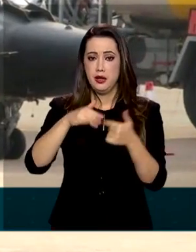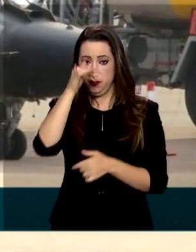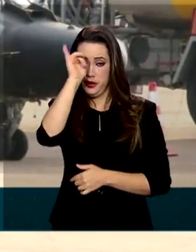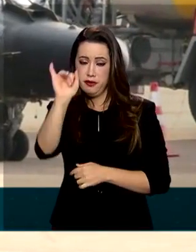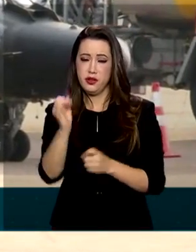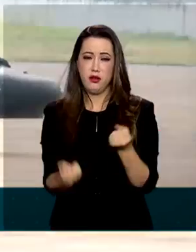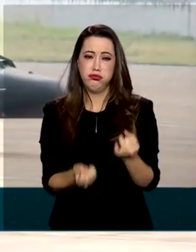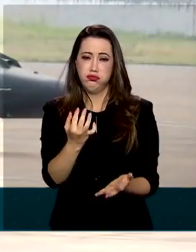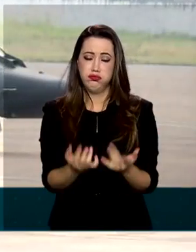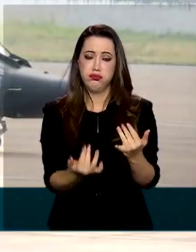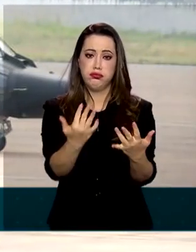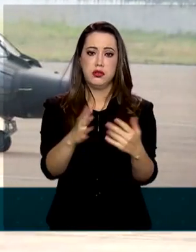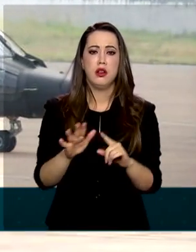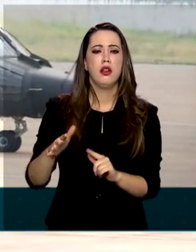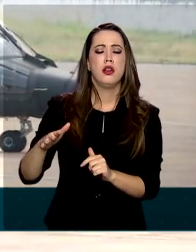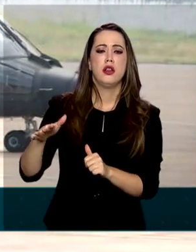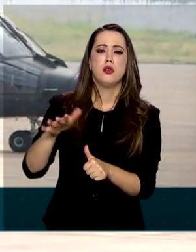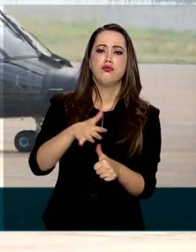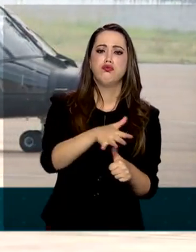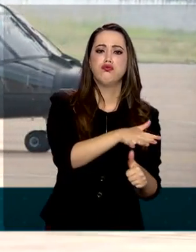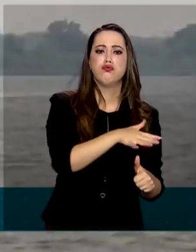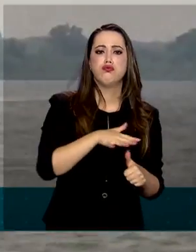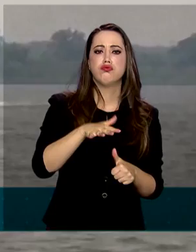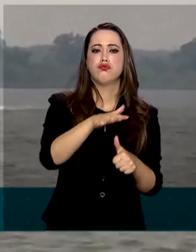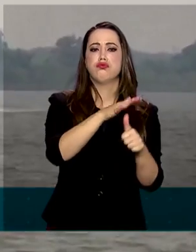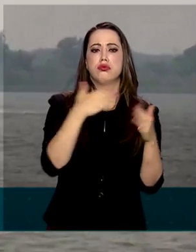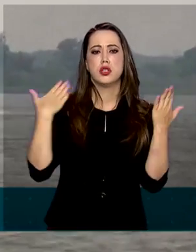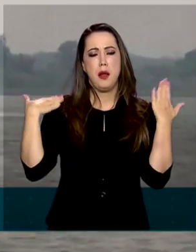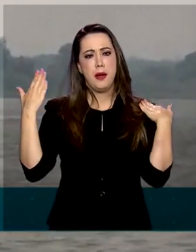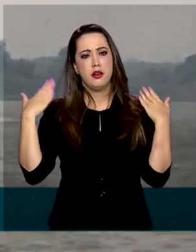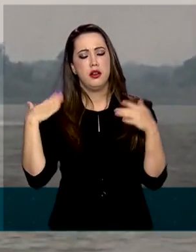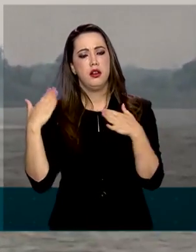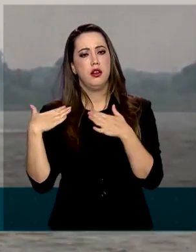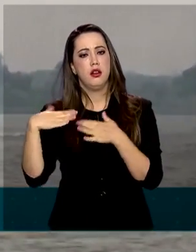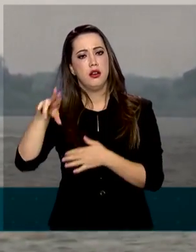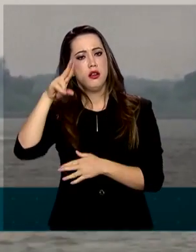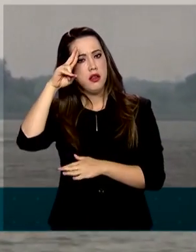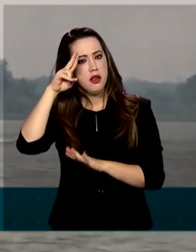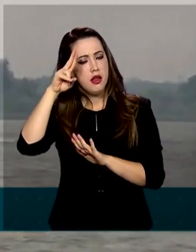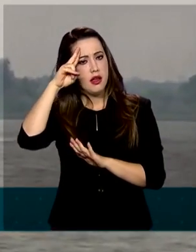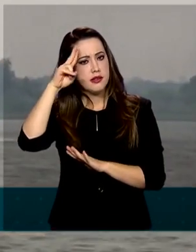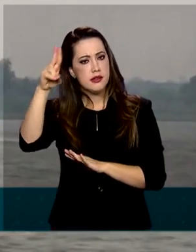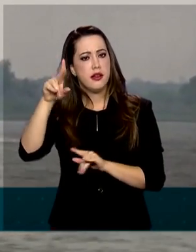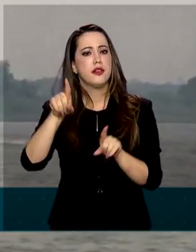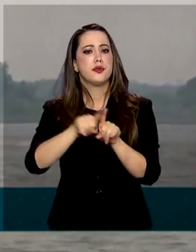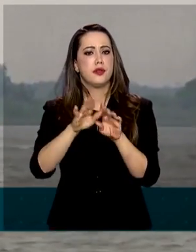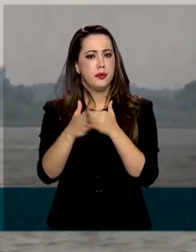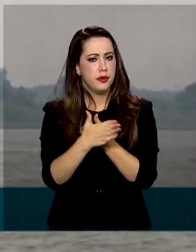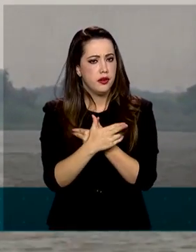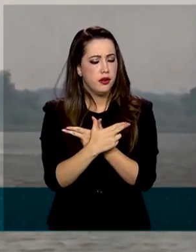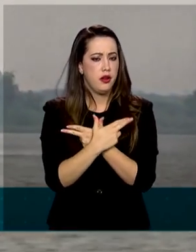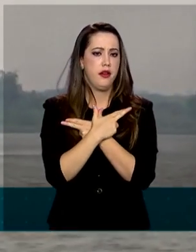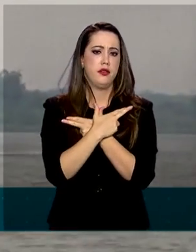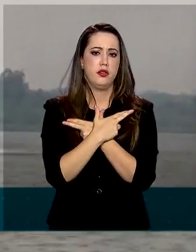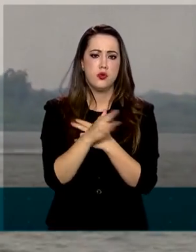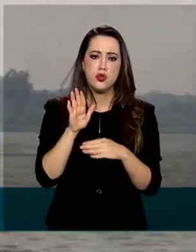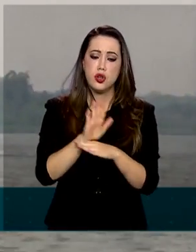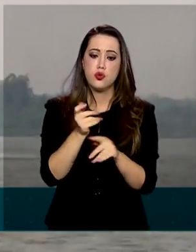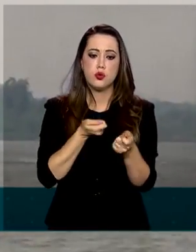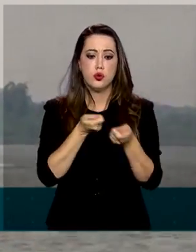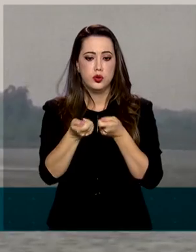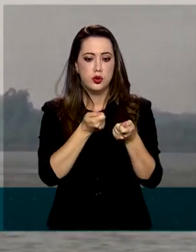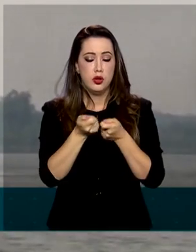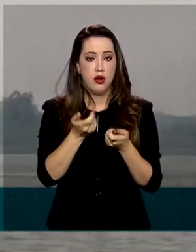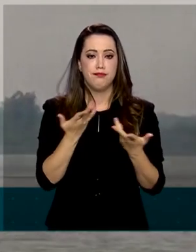Helicópteros da Marinha, do Exército e da Aeronáutica também ajudam a controlar os focos de incêndio. Uma aeronave da